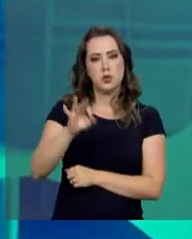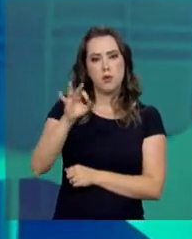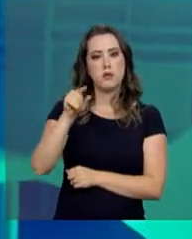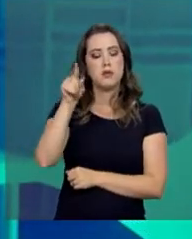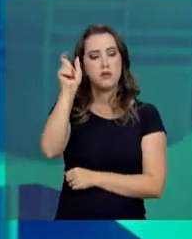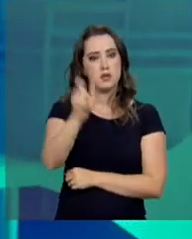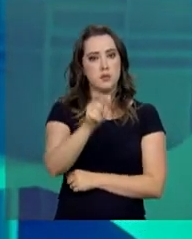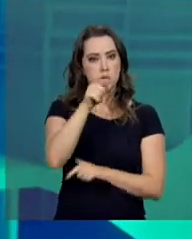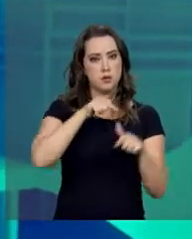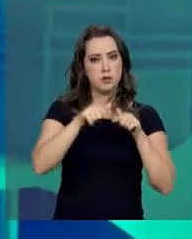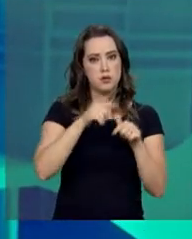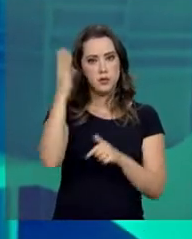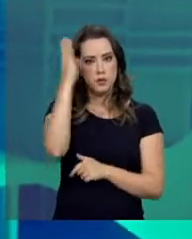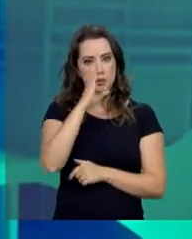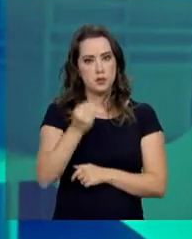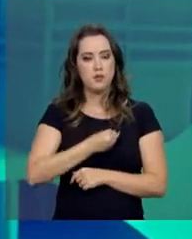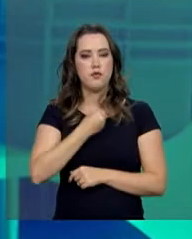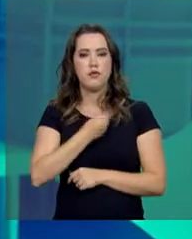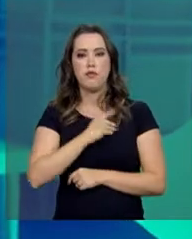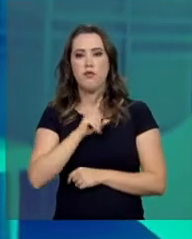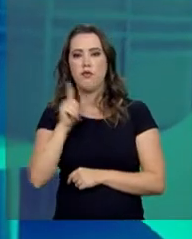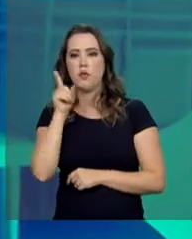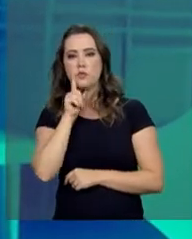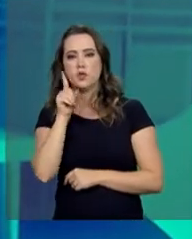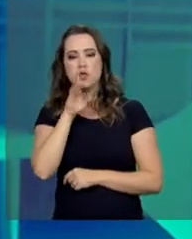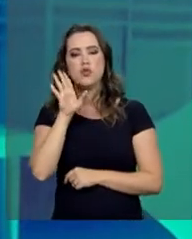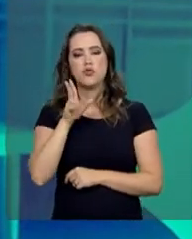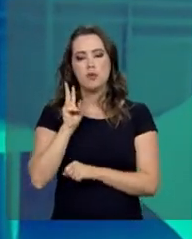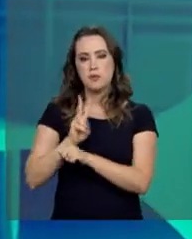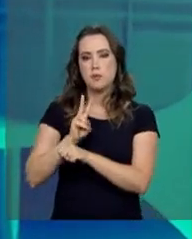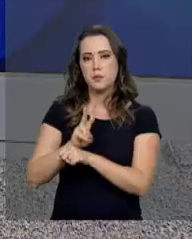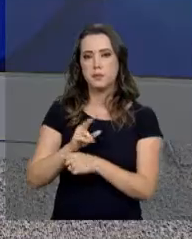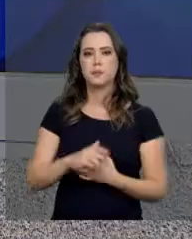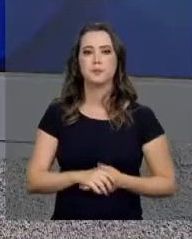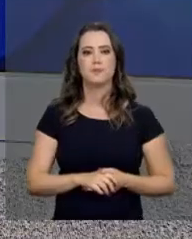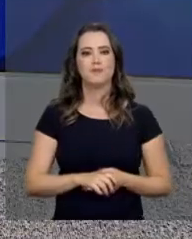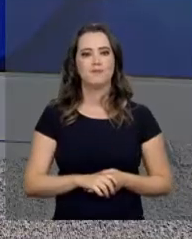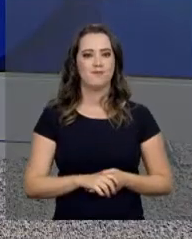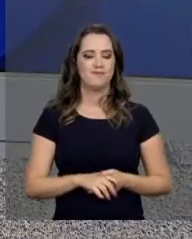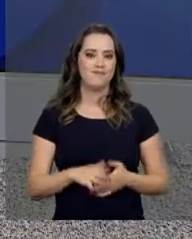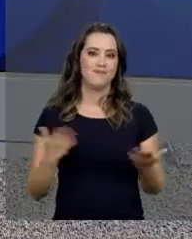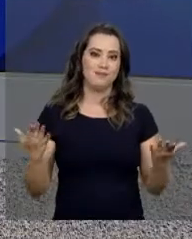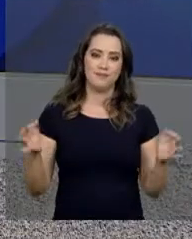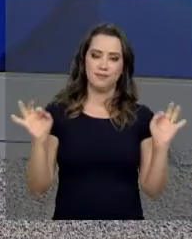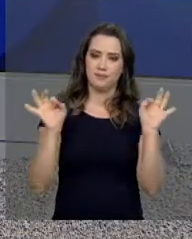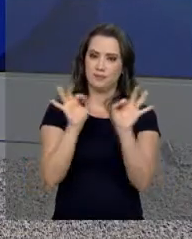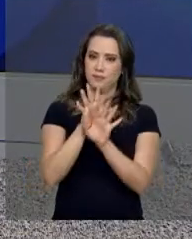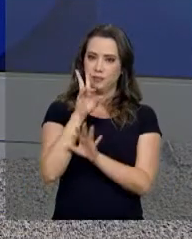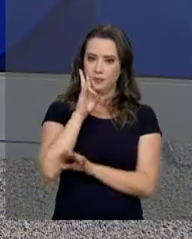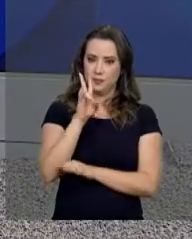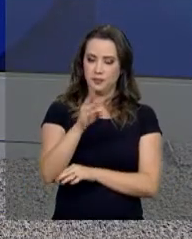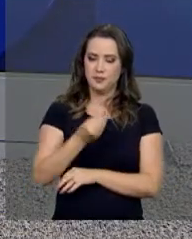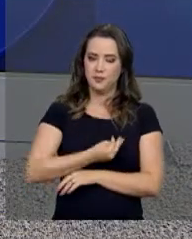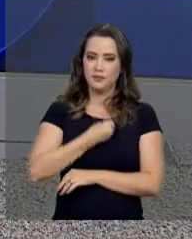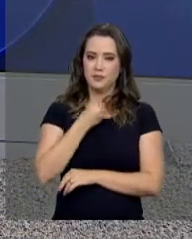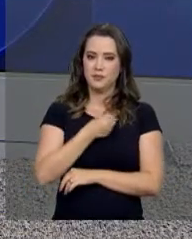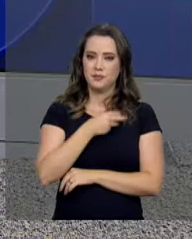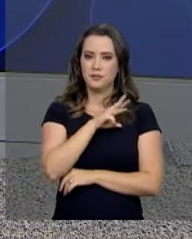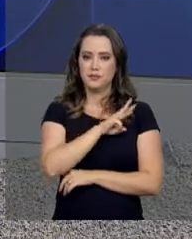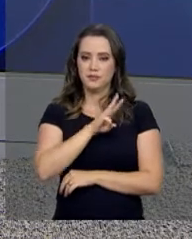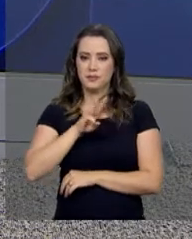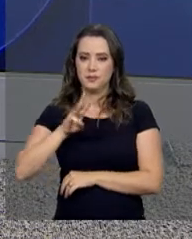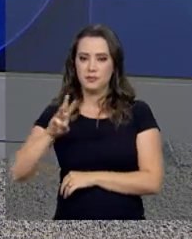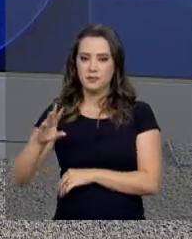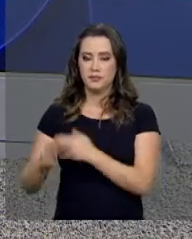brasileiros que vivem no exterior já estarão cobertos nós ficamos por aqui você acompanha nossa programação ao vivo